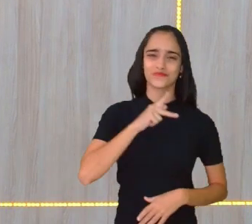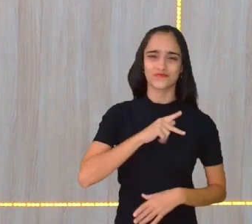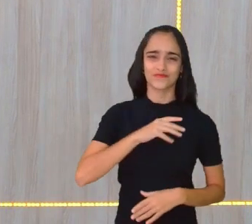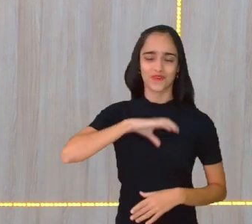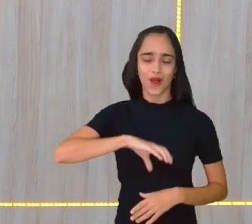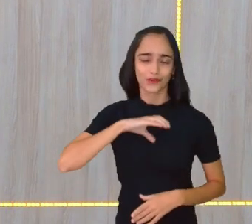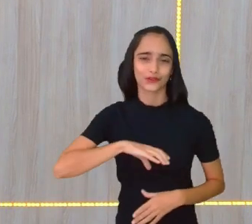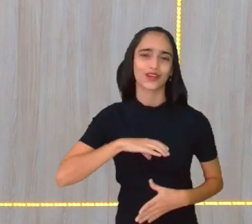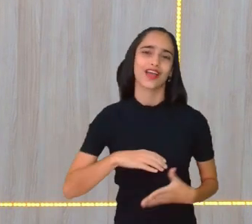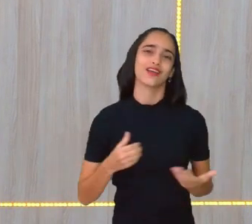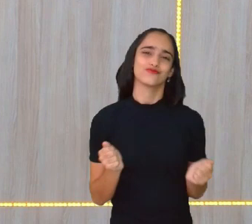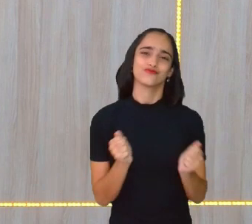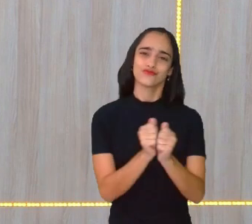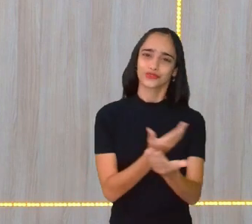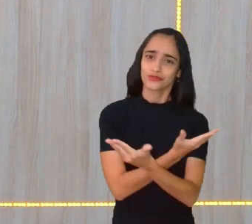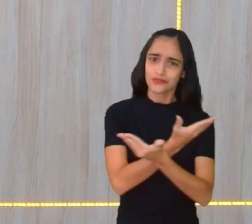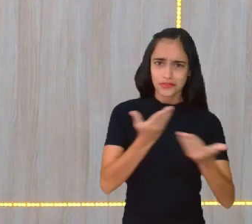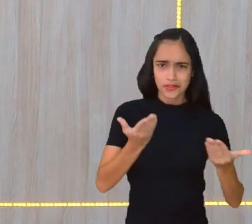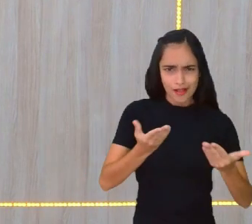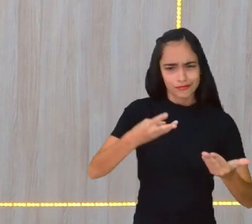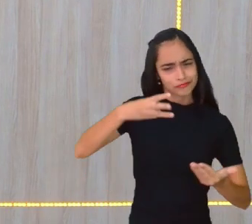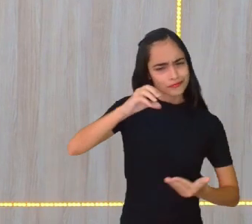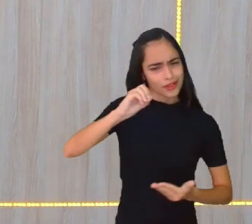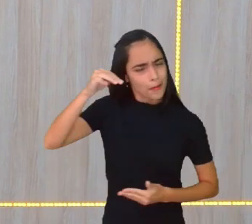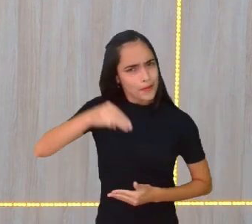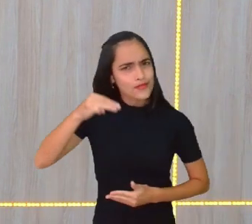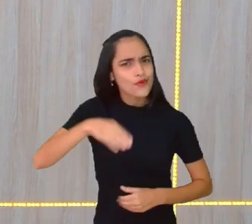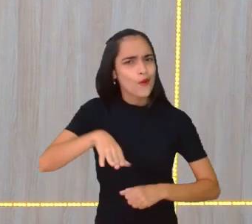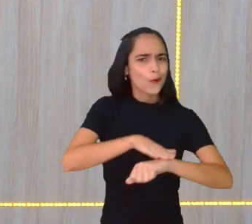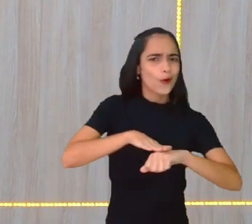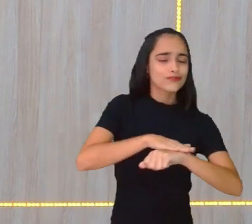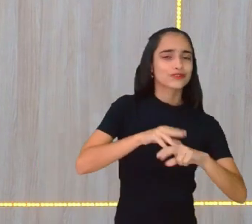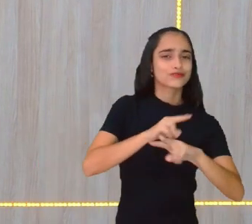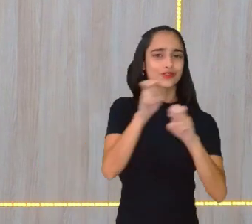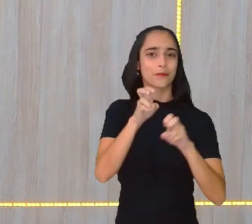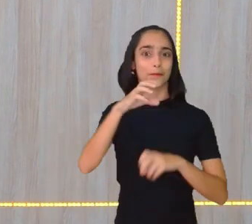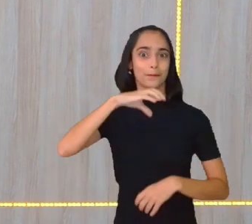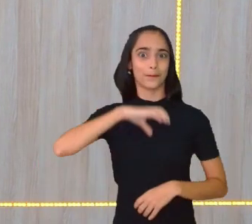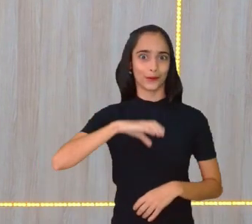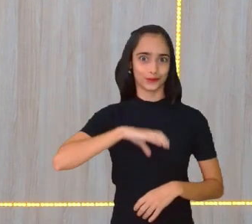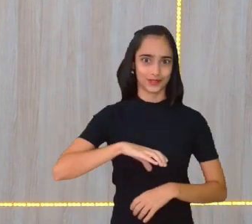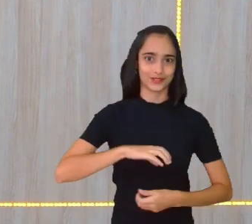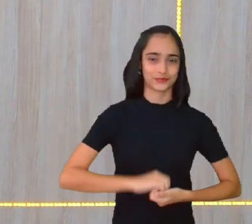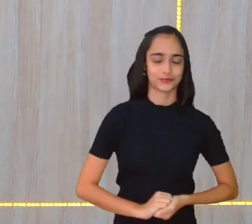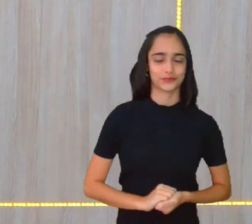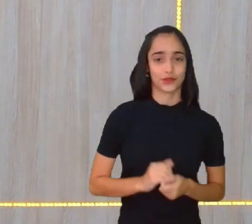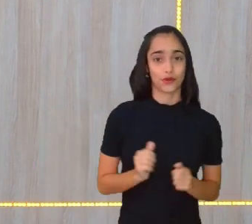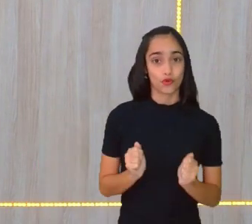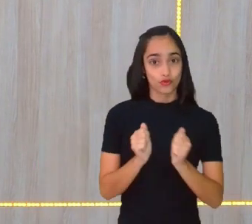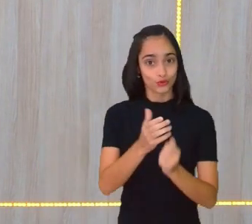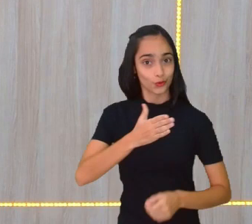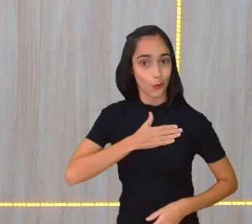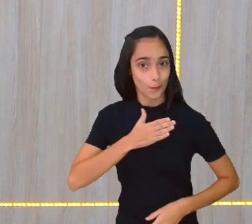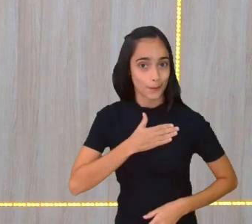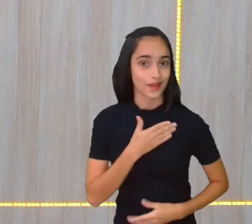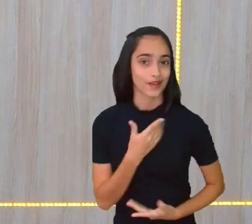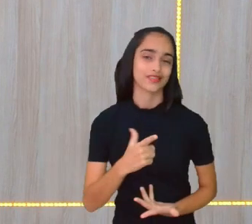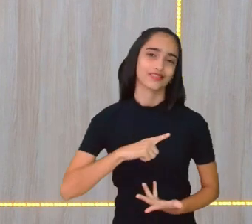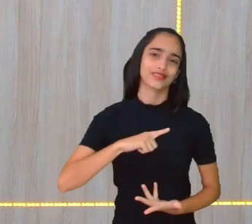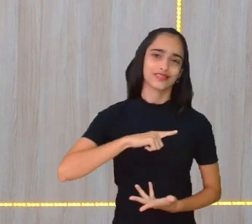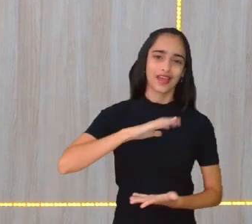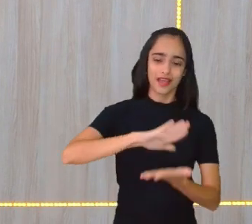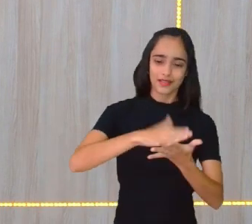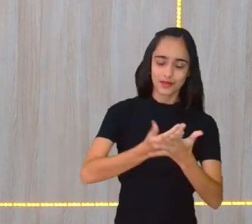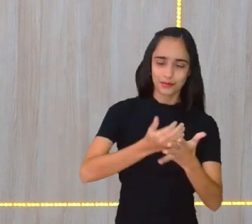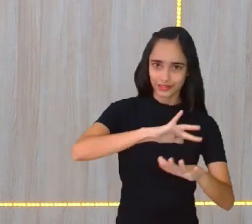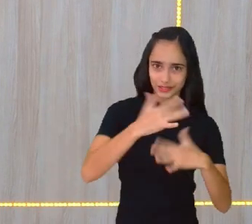por meia horinha, falando sobre português, conversando, tá certo? Me acompanhando na aula de hoje, eu tenho a nossa querida intérprete